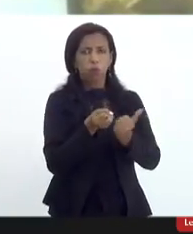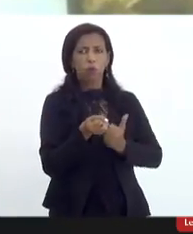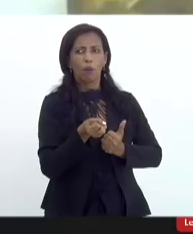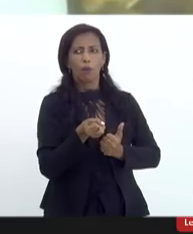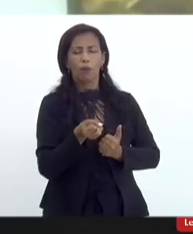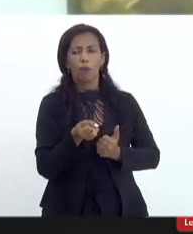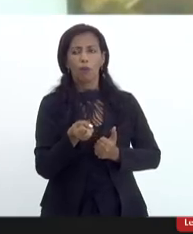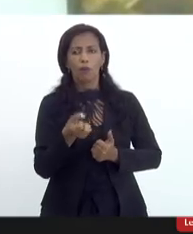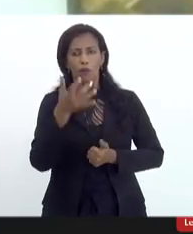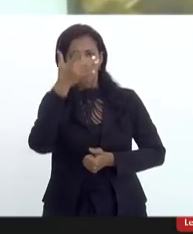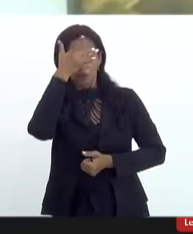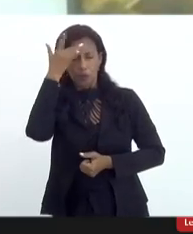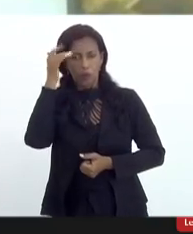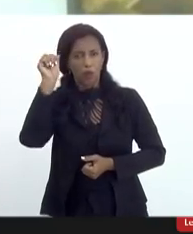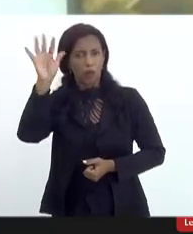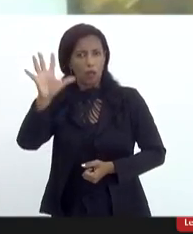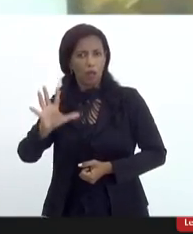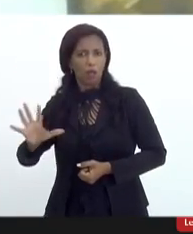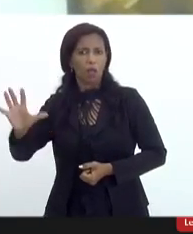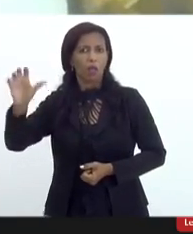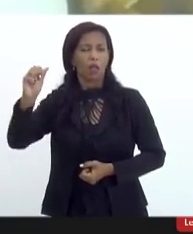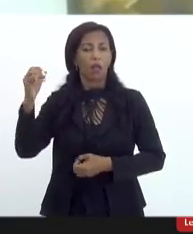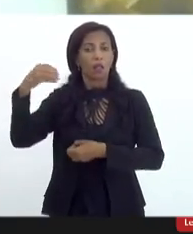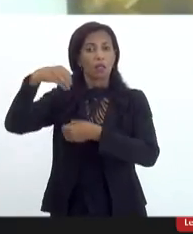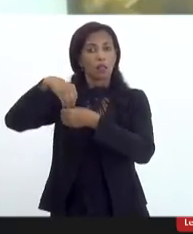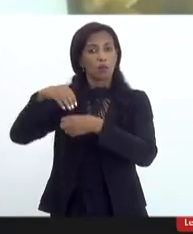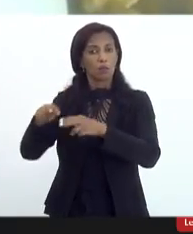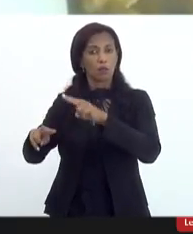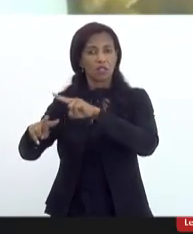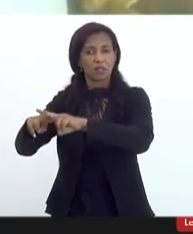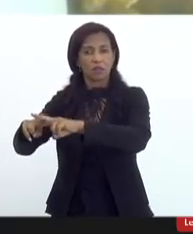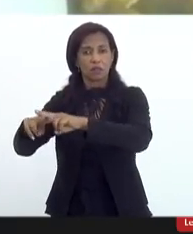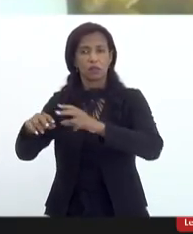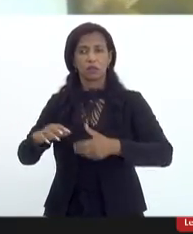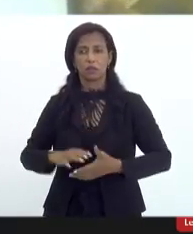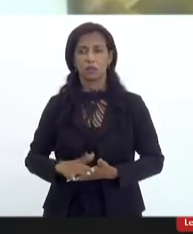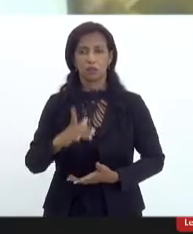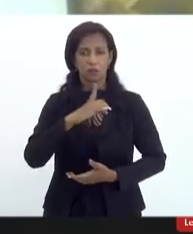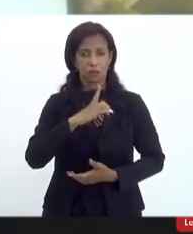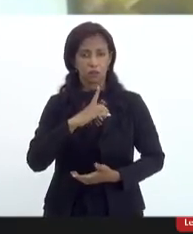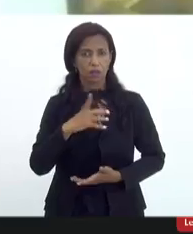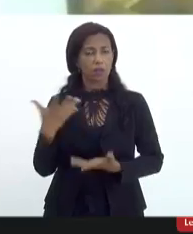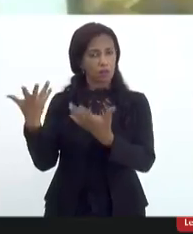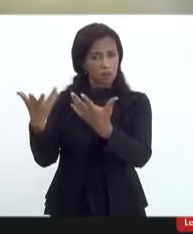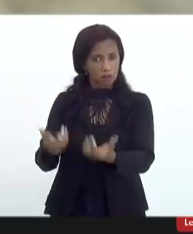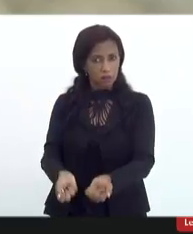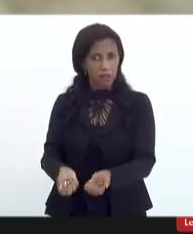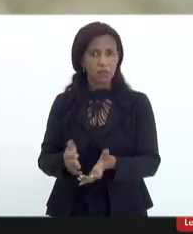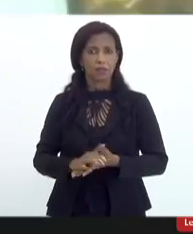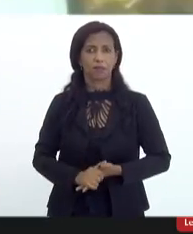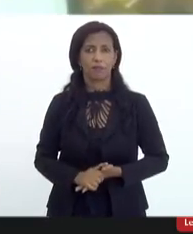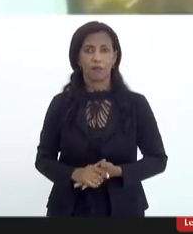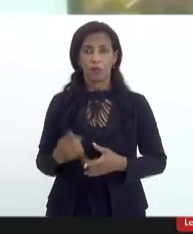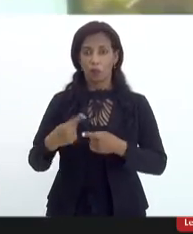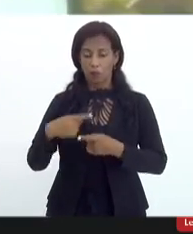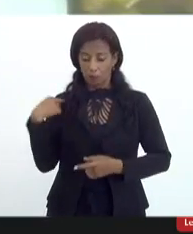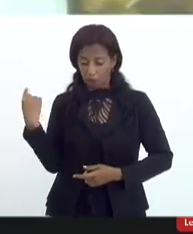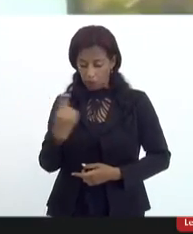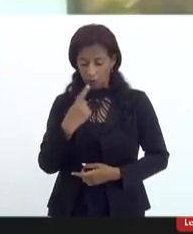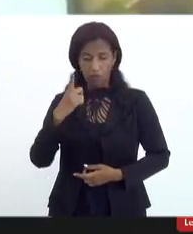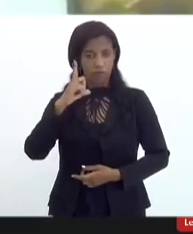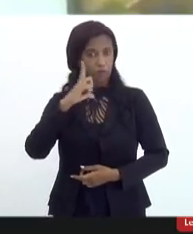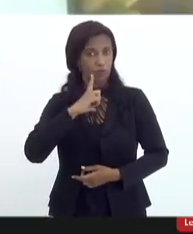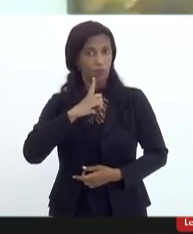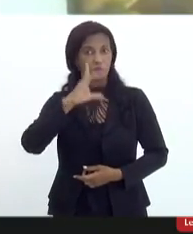daqueles que são de matriz africana dentro dos presídios, por exemplo, de termos a permissão, porque para que a gente tenha